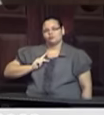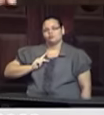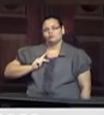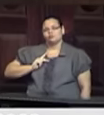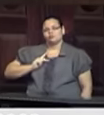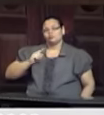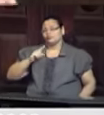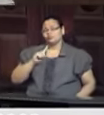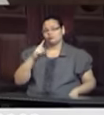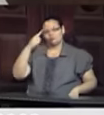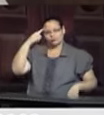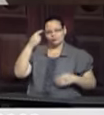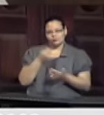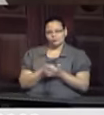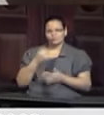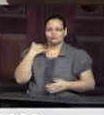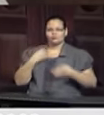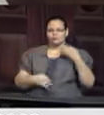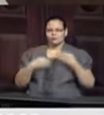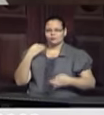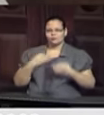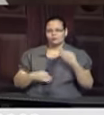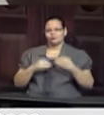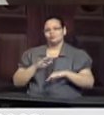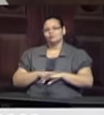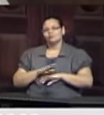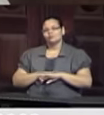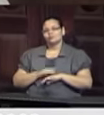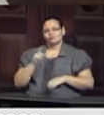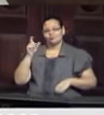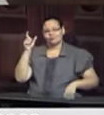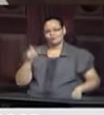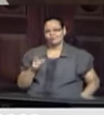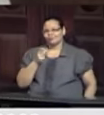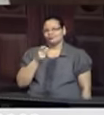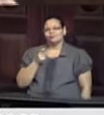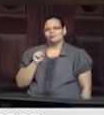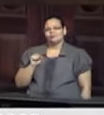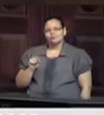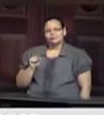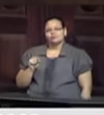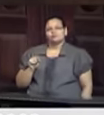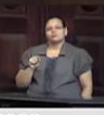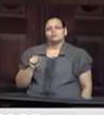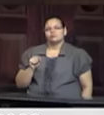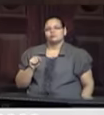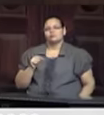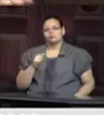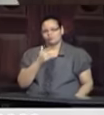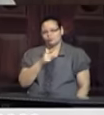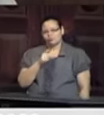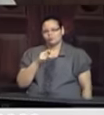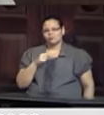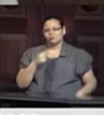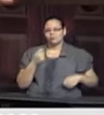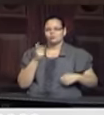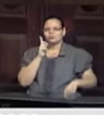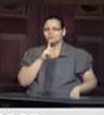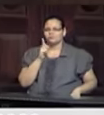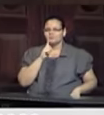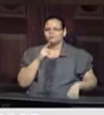a decisão do juiz, que acatou a denúncia do Ministério Público, para que tais